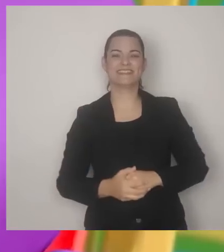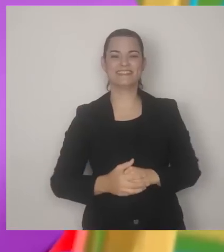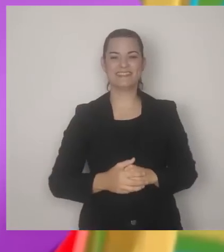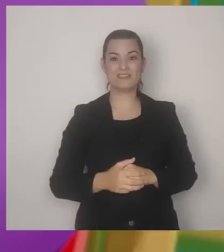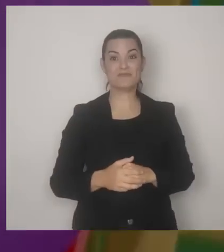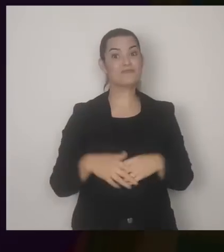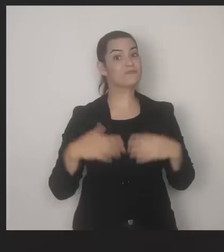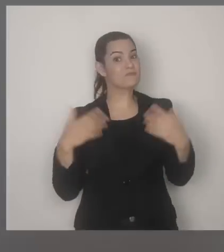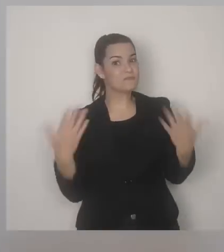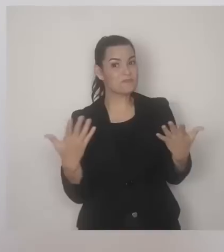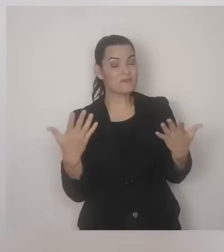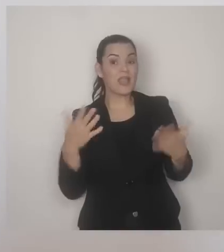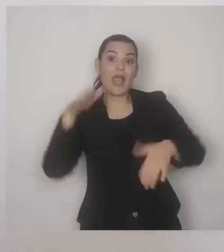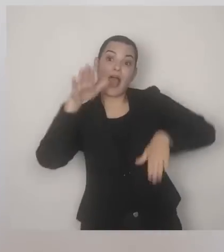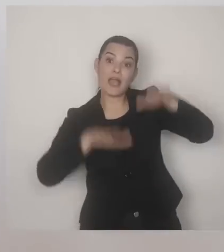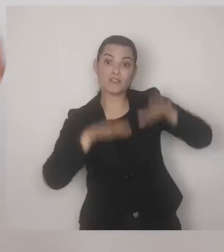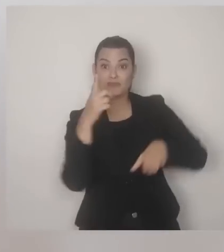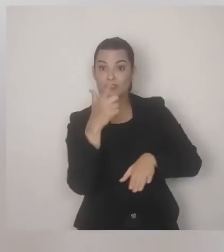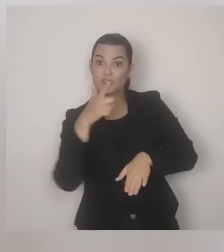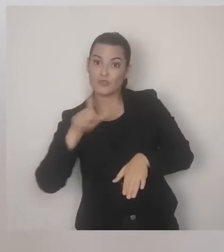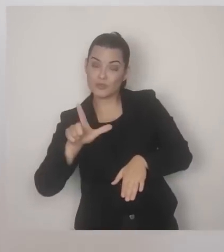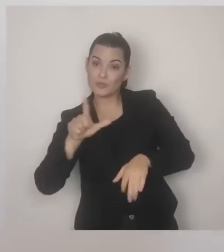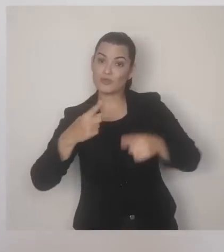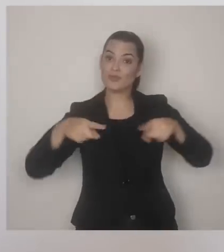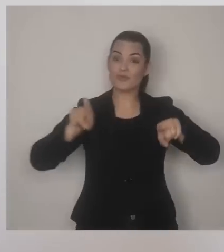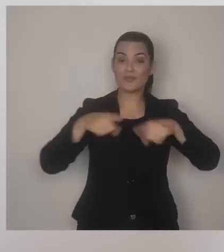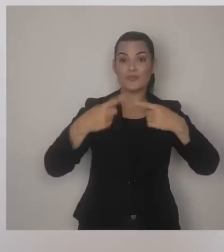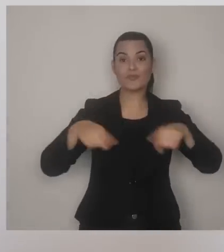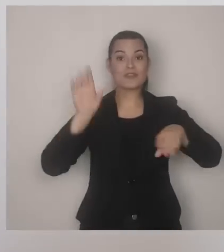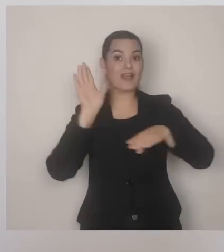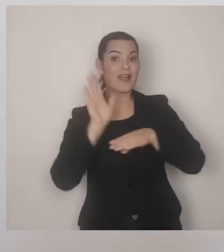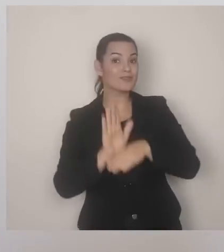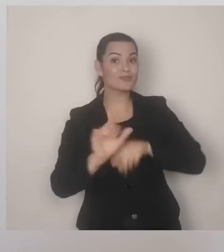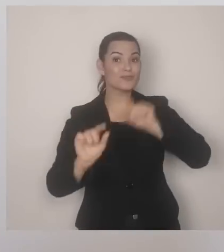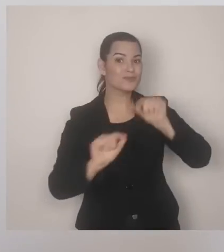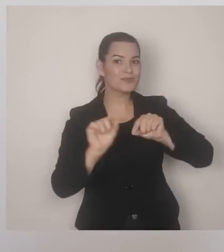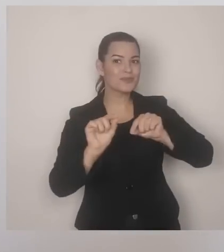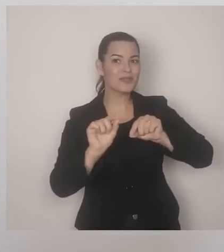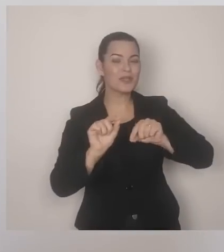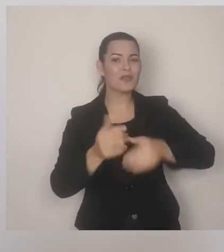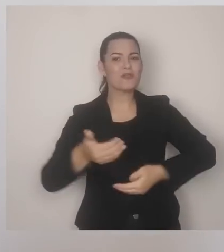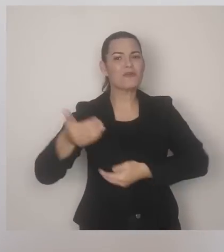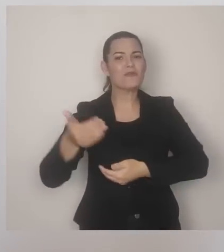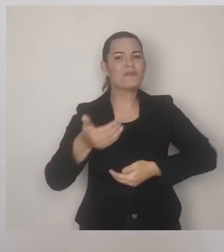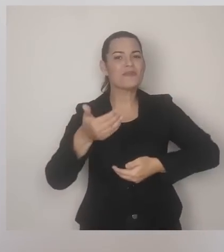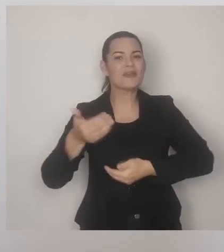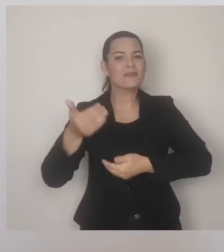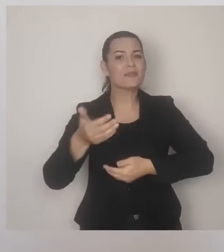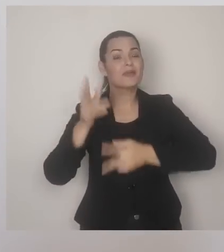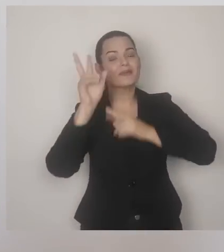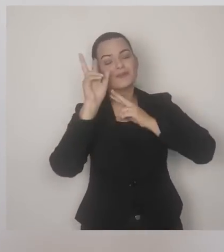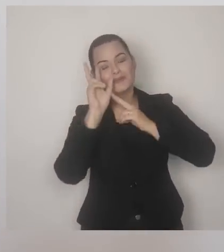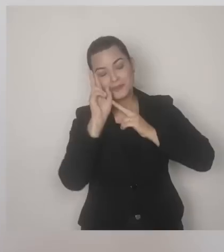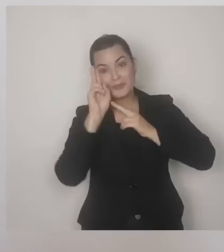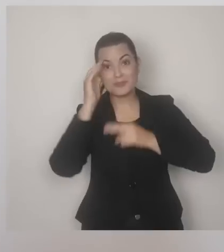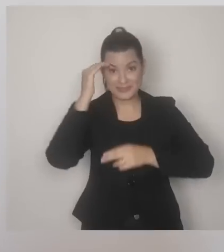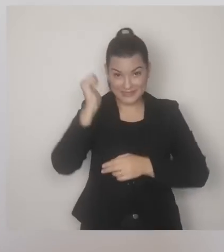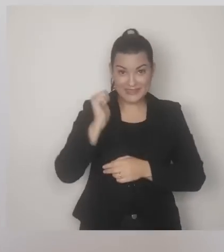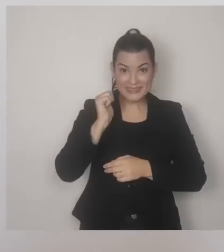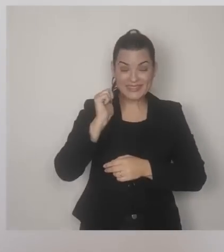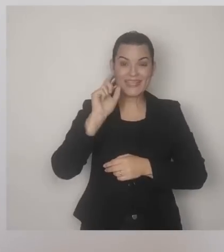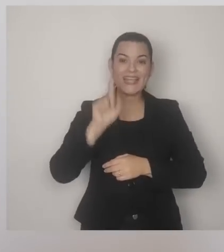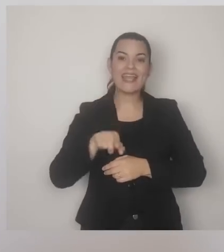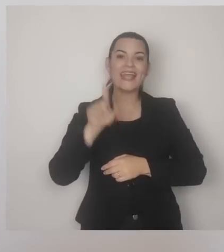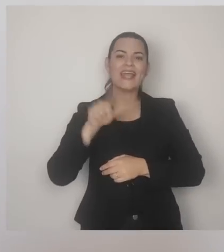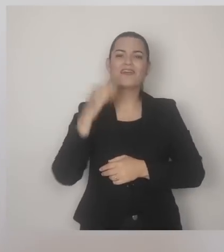já chegou. Outras vezes, a música também serve para fazer os bebês dormirem. Sabiam